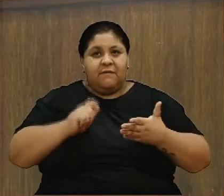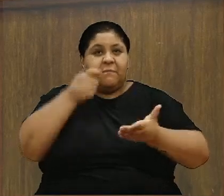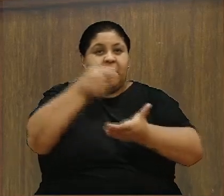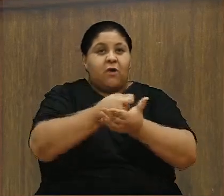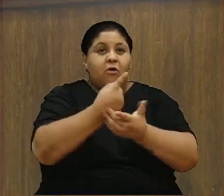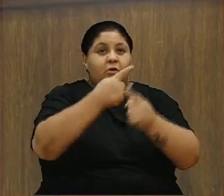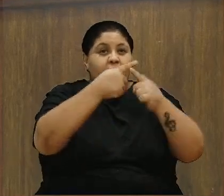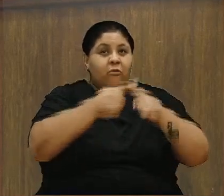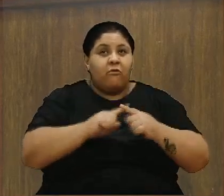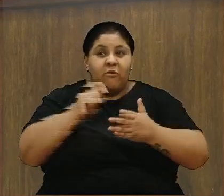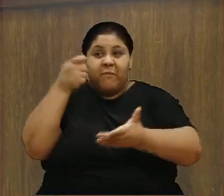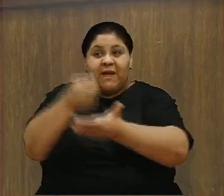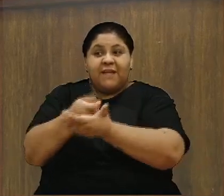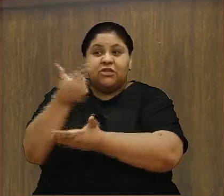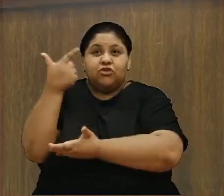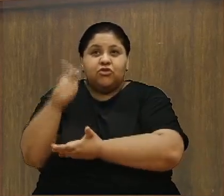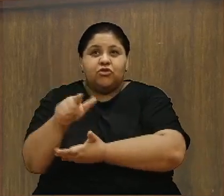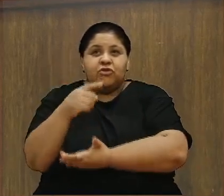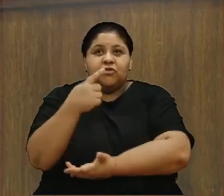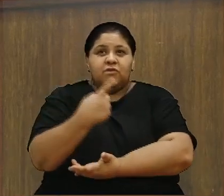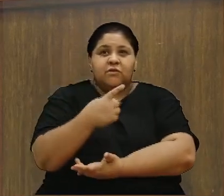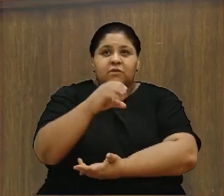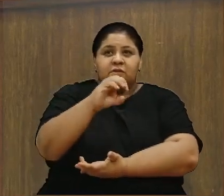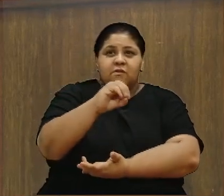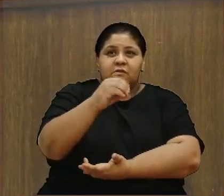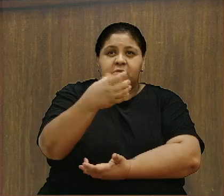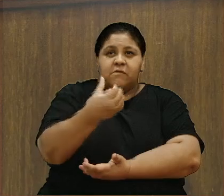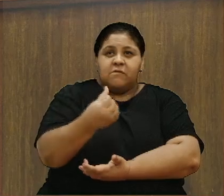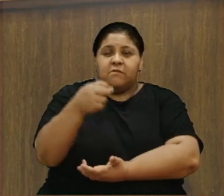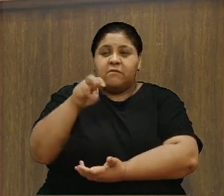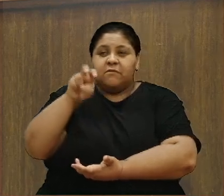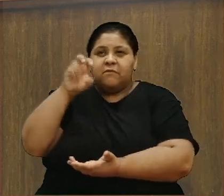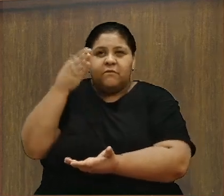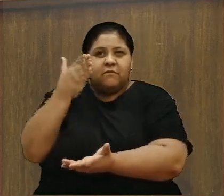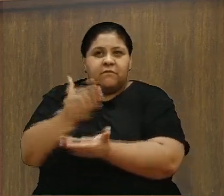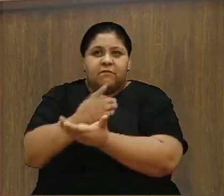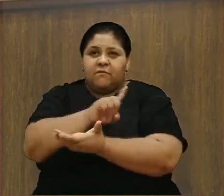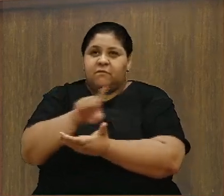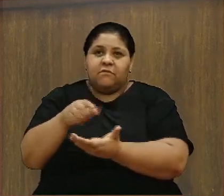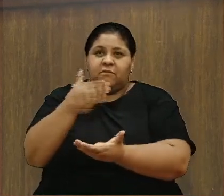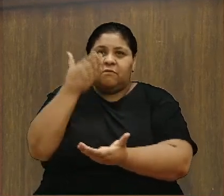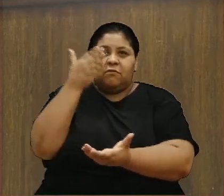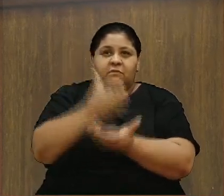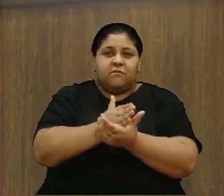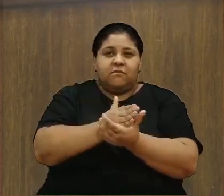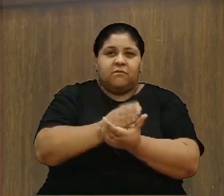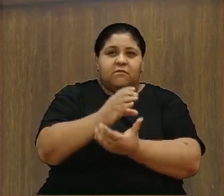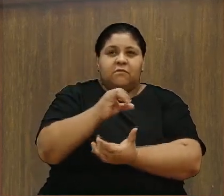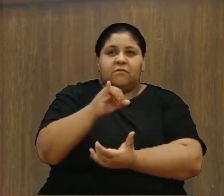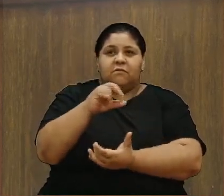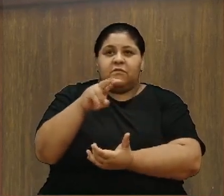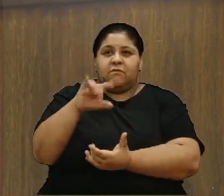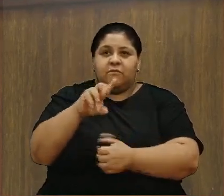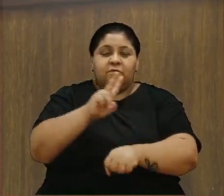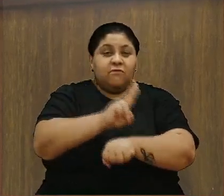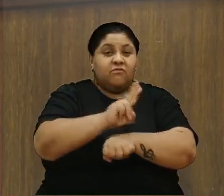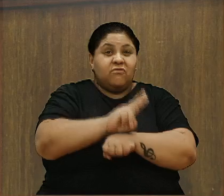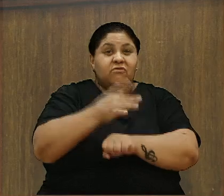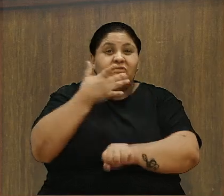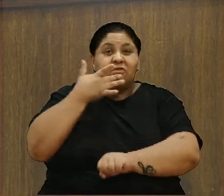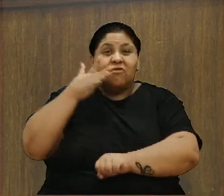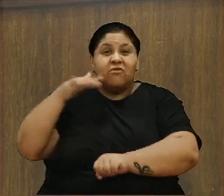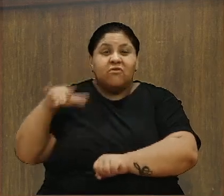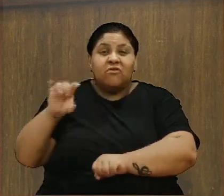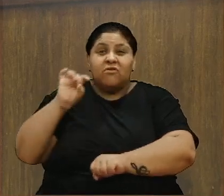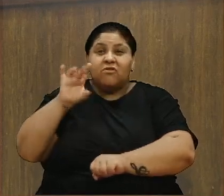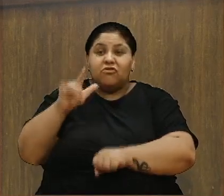vez e vai pagar de novo. 1.065 processos. E não são processos no juízo civil de vagas em creche, só